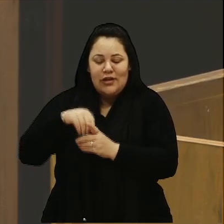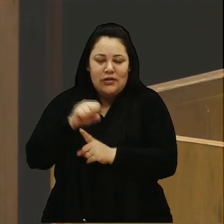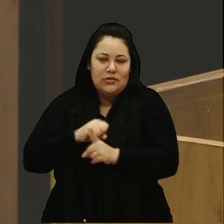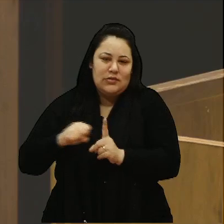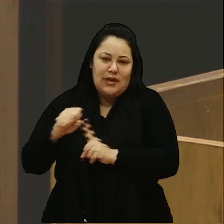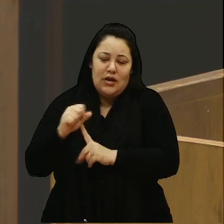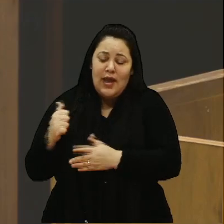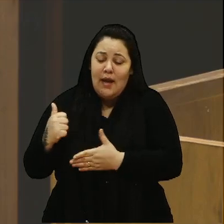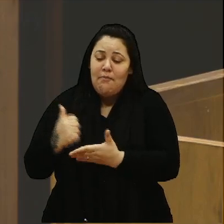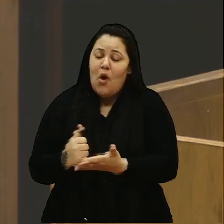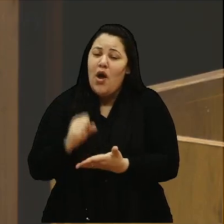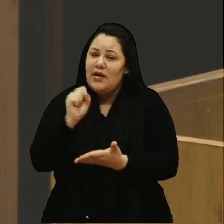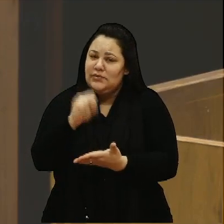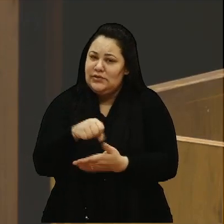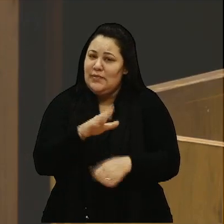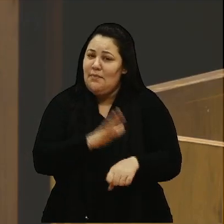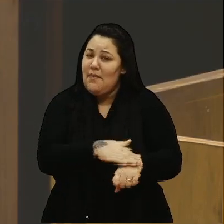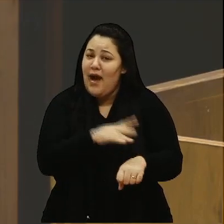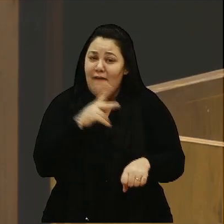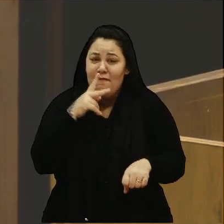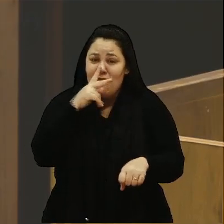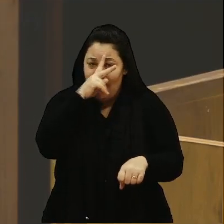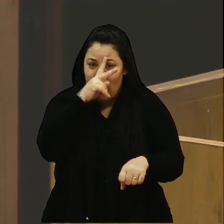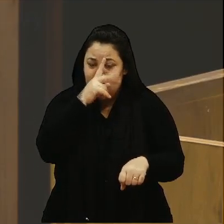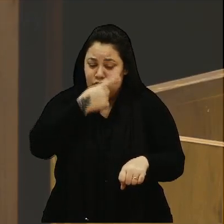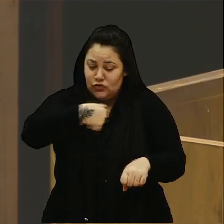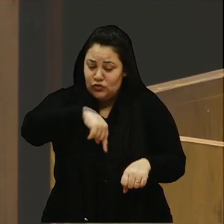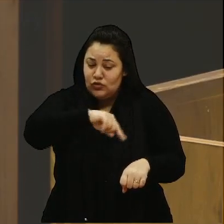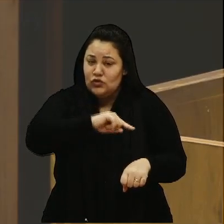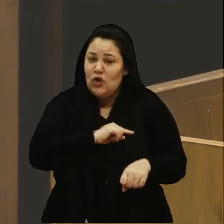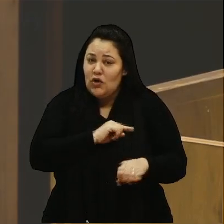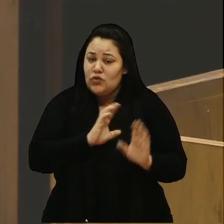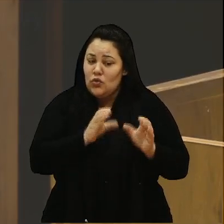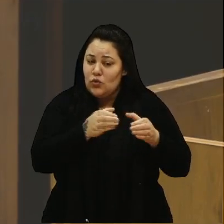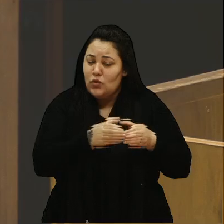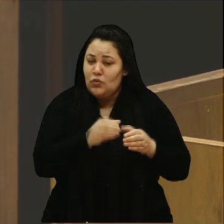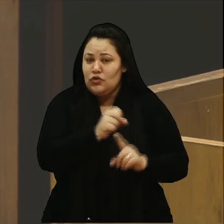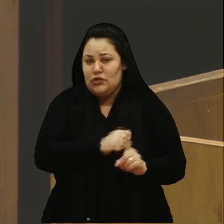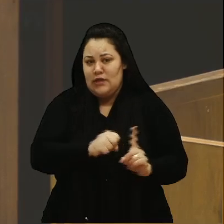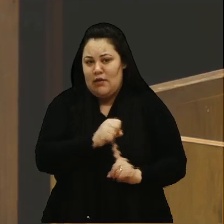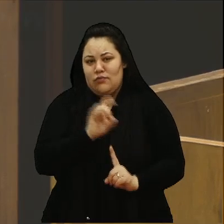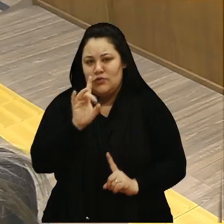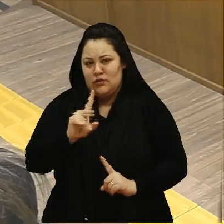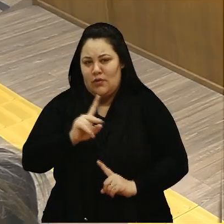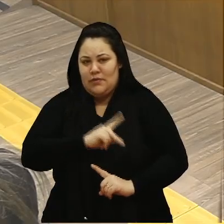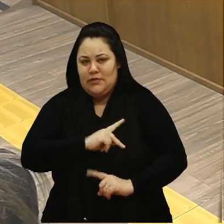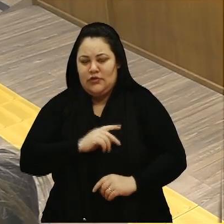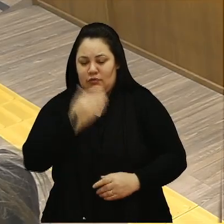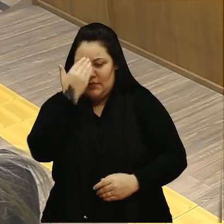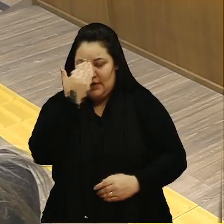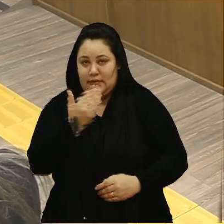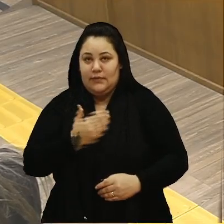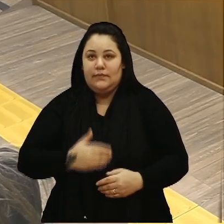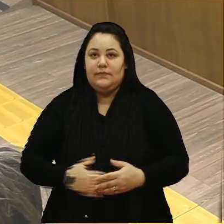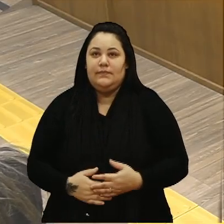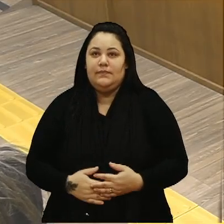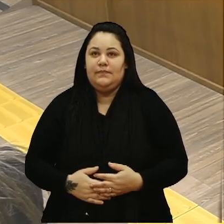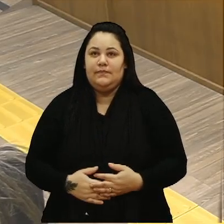o fortalecimento do nosso tecido social. Seria isso, senhor presidente. Obrigado.